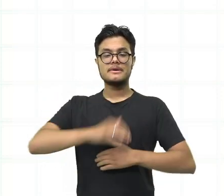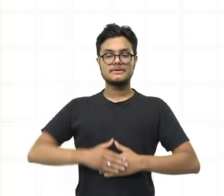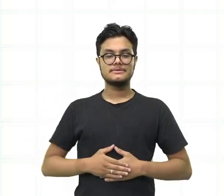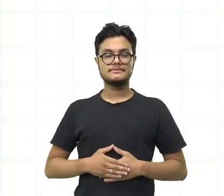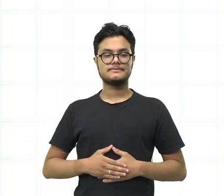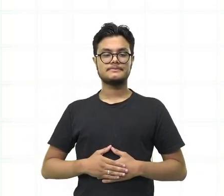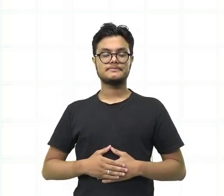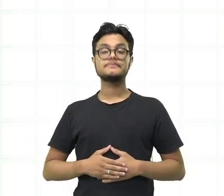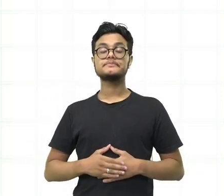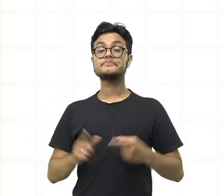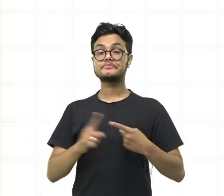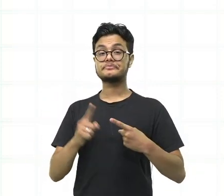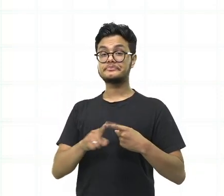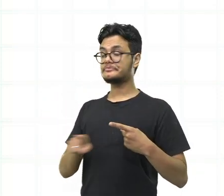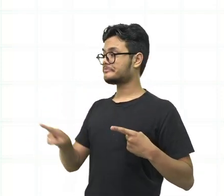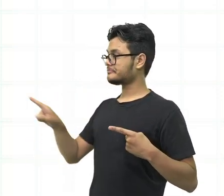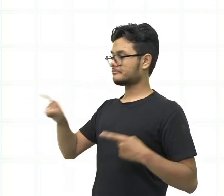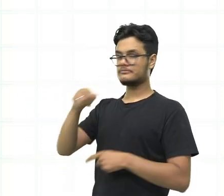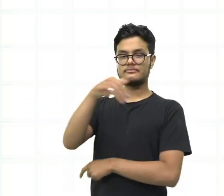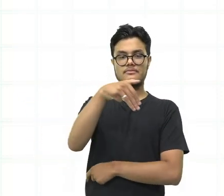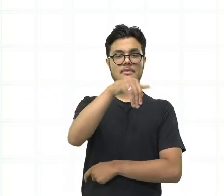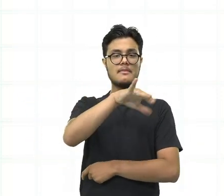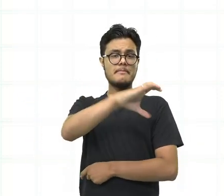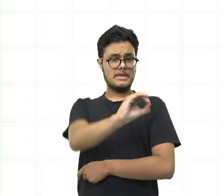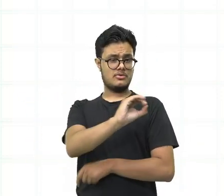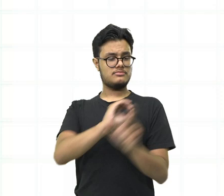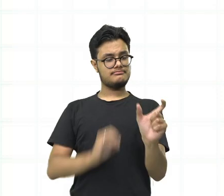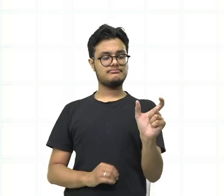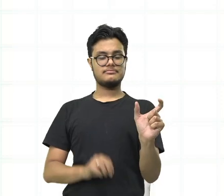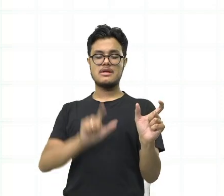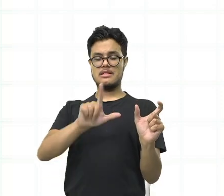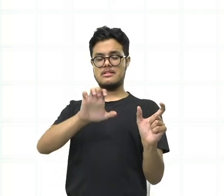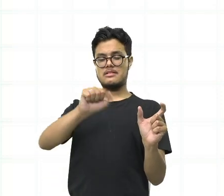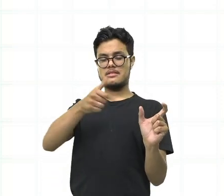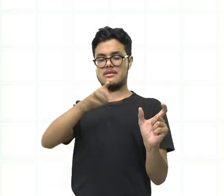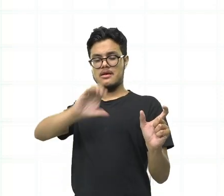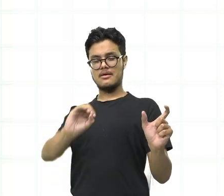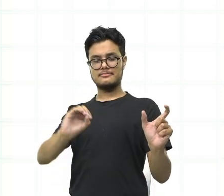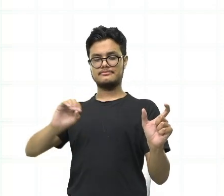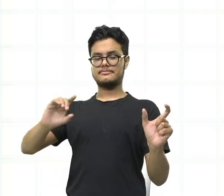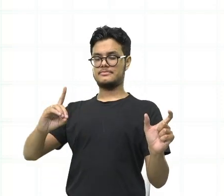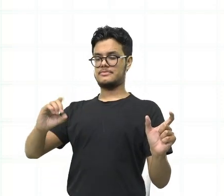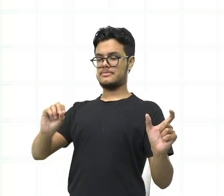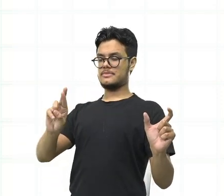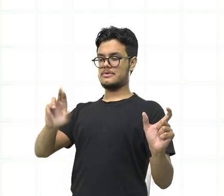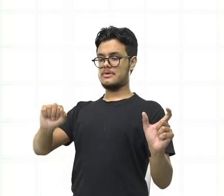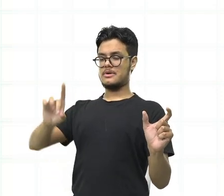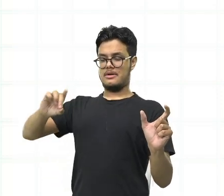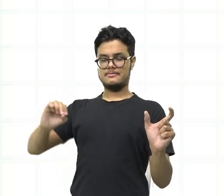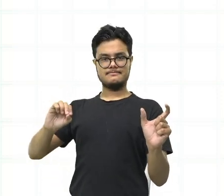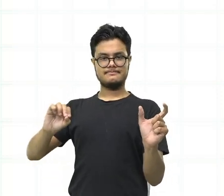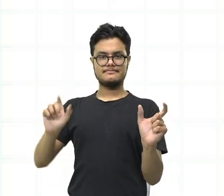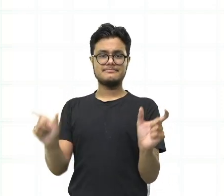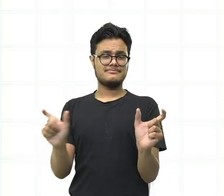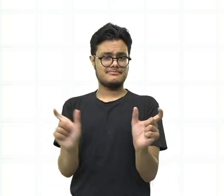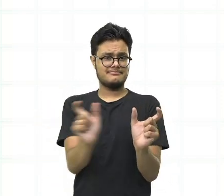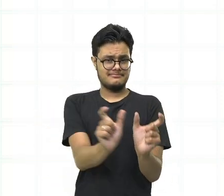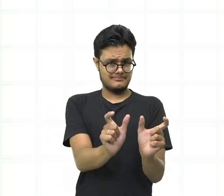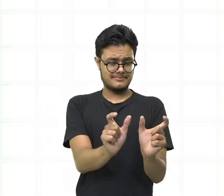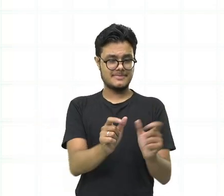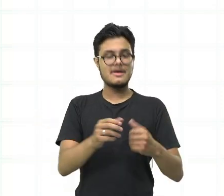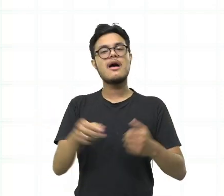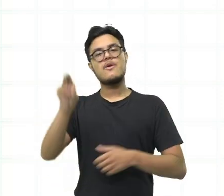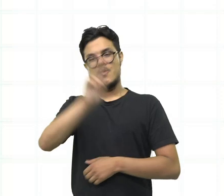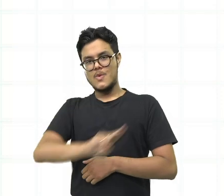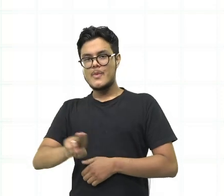com mico, leão, dourado. Mico é uma palavra, leão é outra, dourado é outro. Aí eu